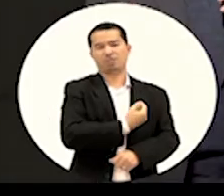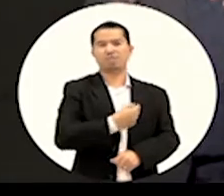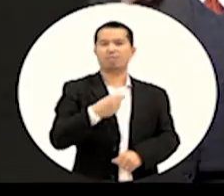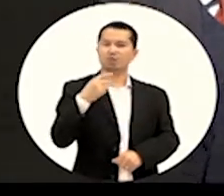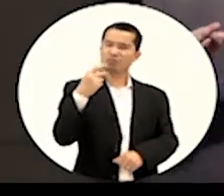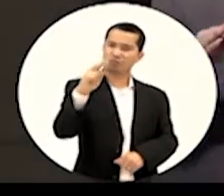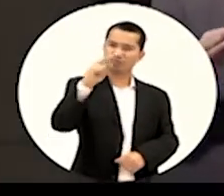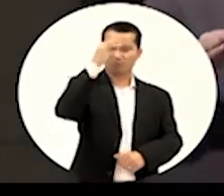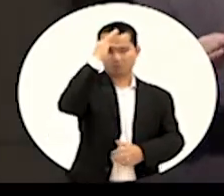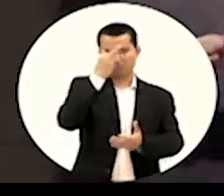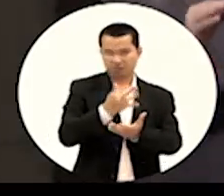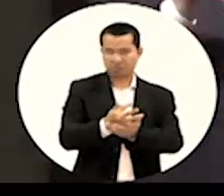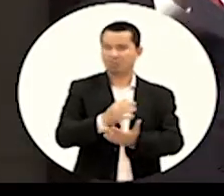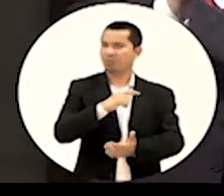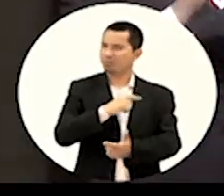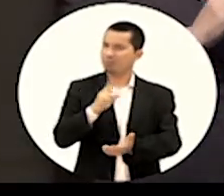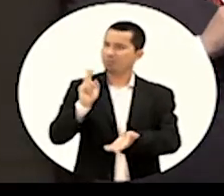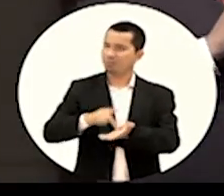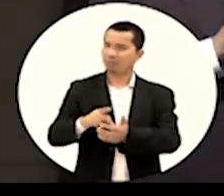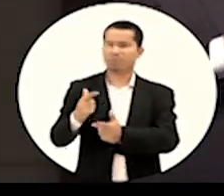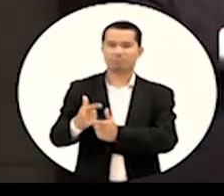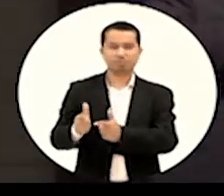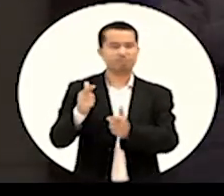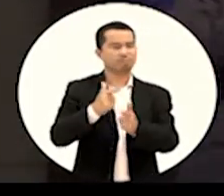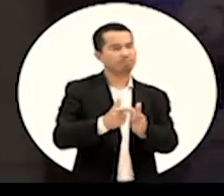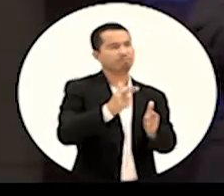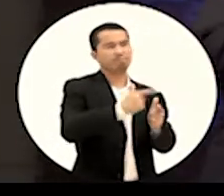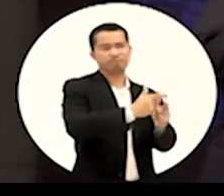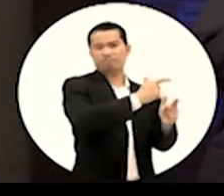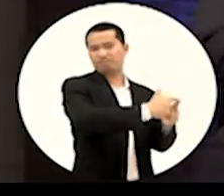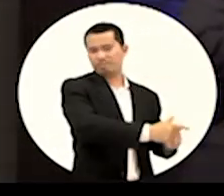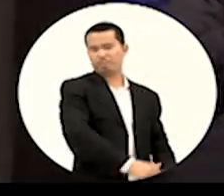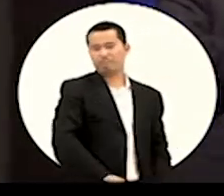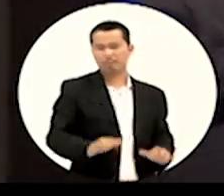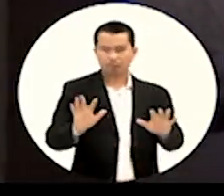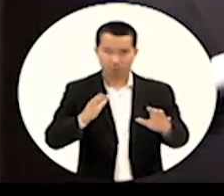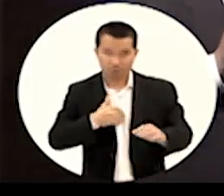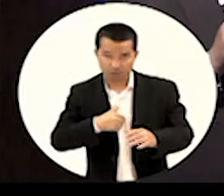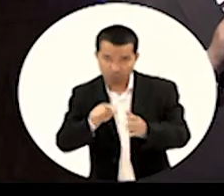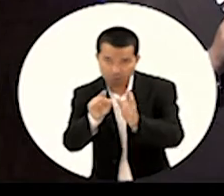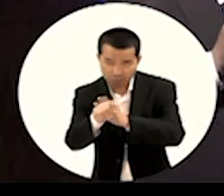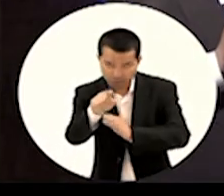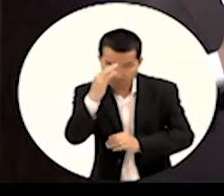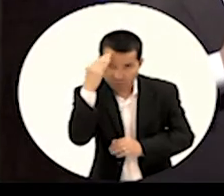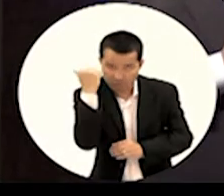haverá momentos na sua vida em que a sua fé vai ser provada.